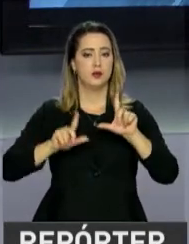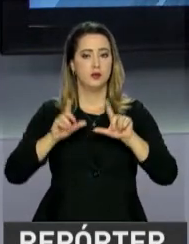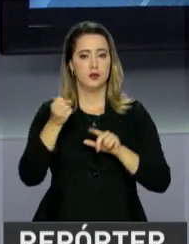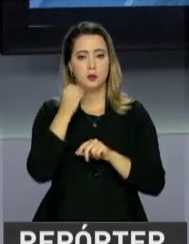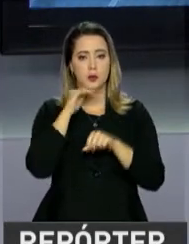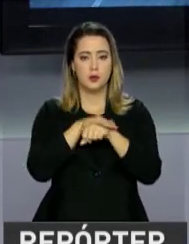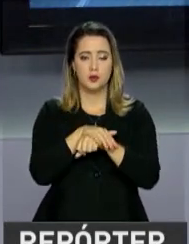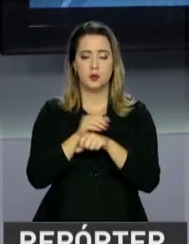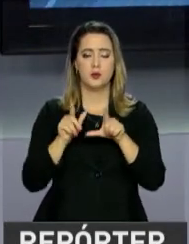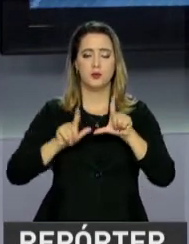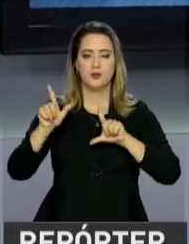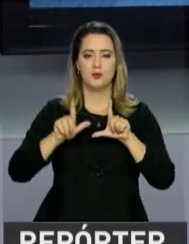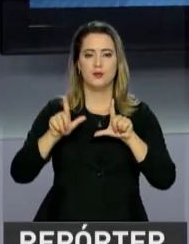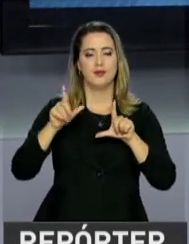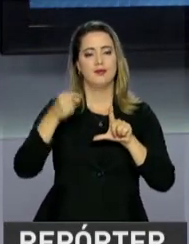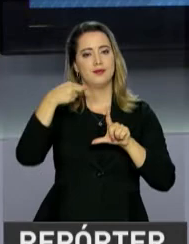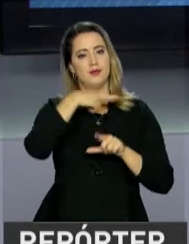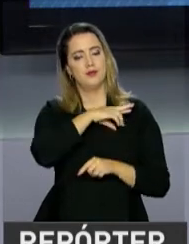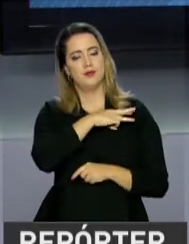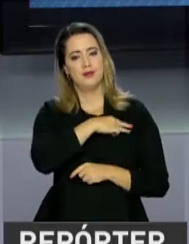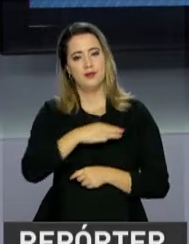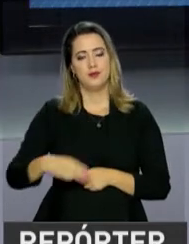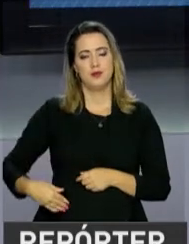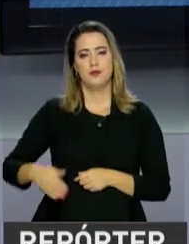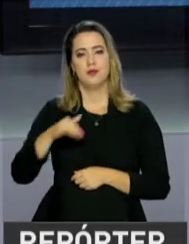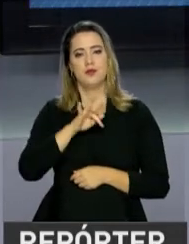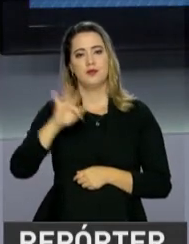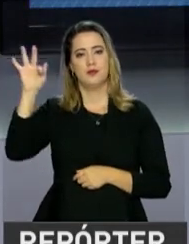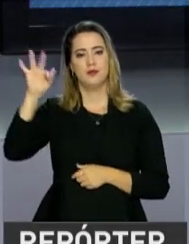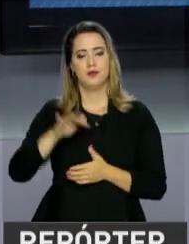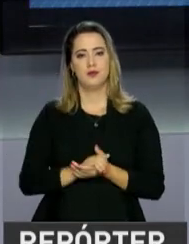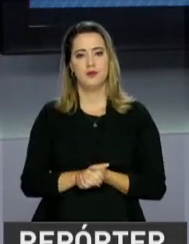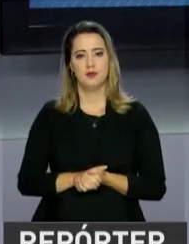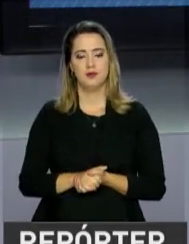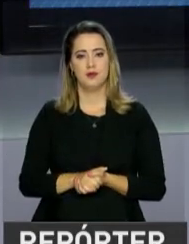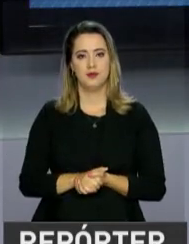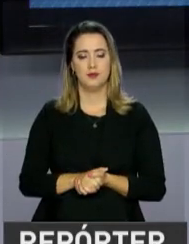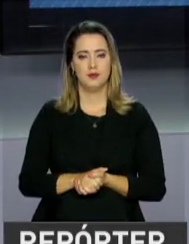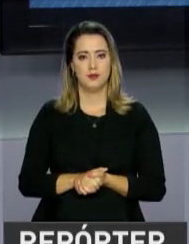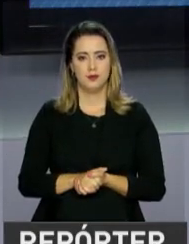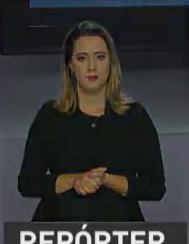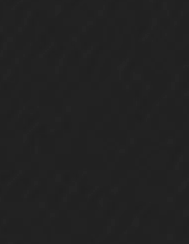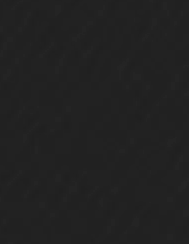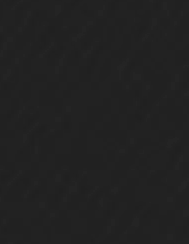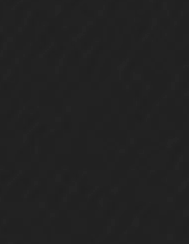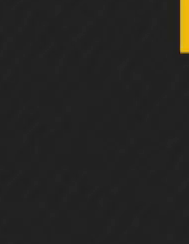ótima noite pra você continue com a gente aqui na nbr a tv do governo federal